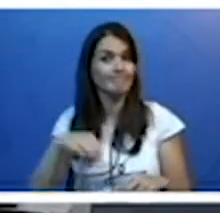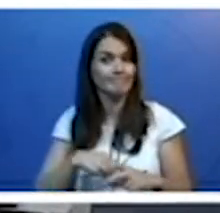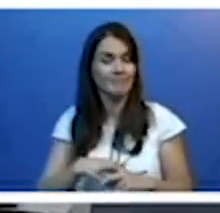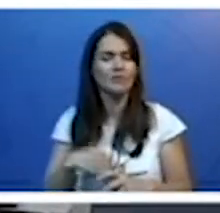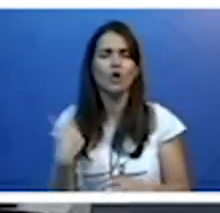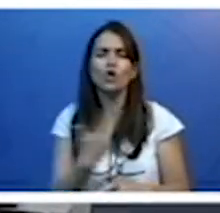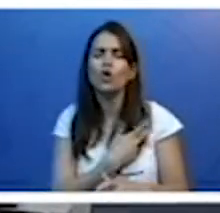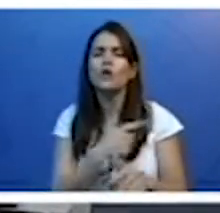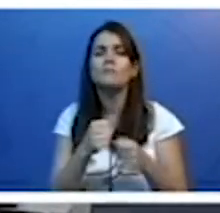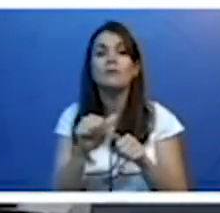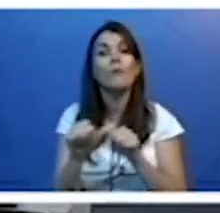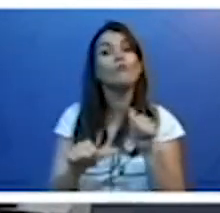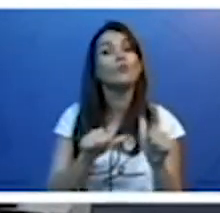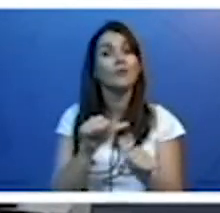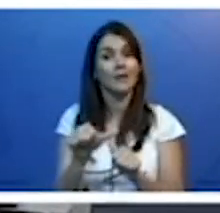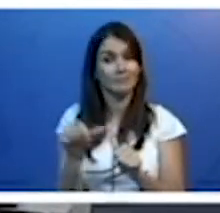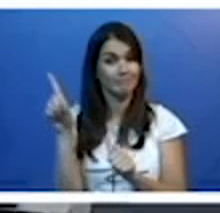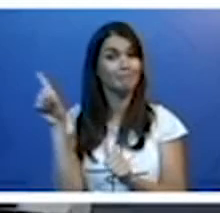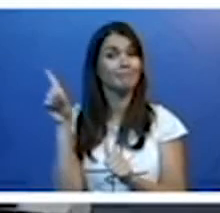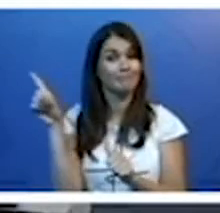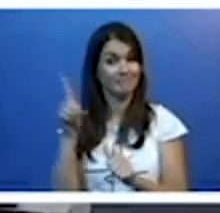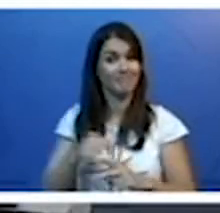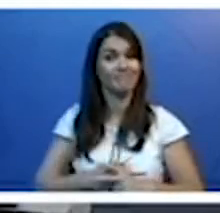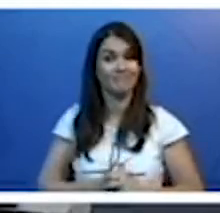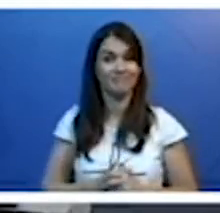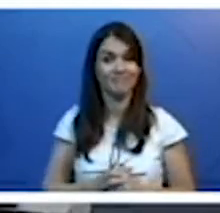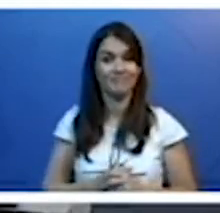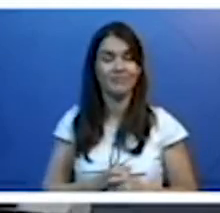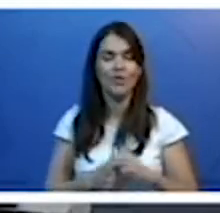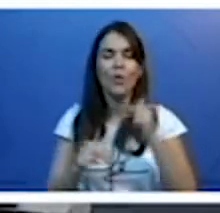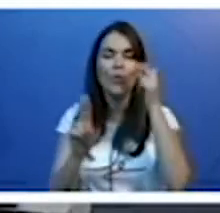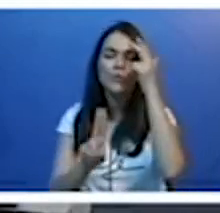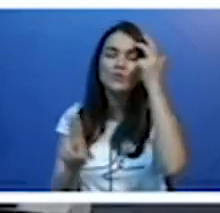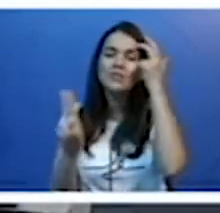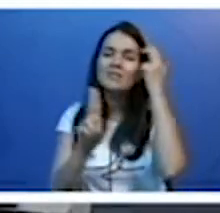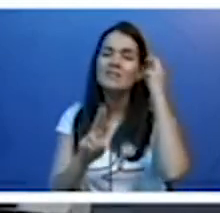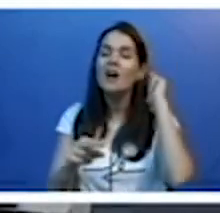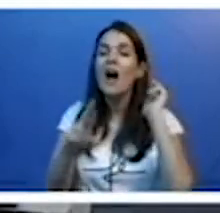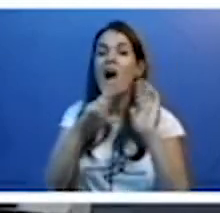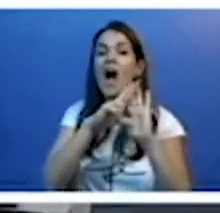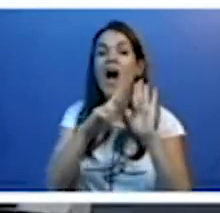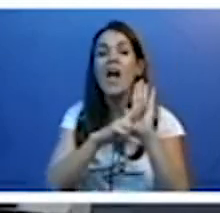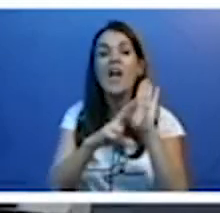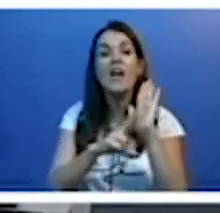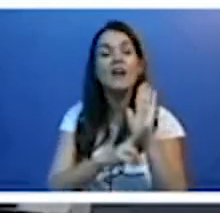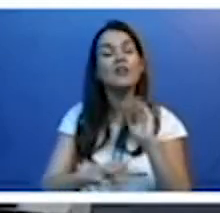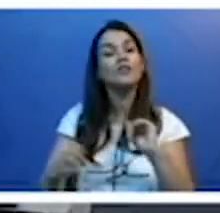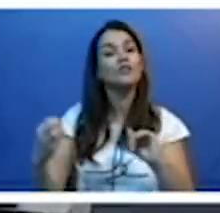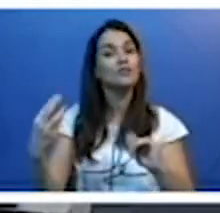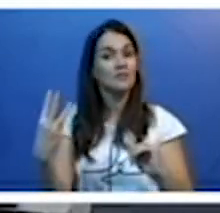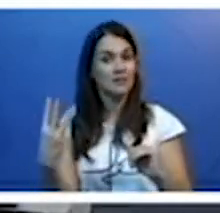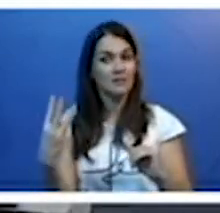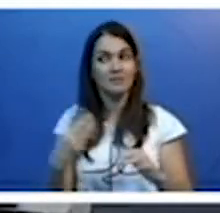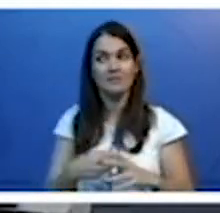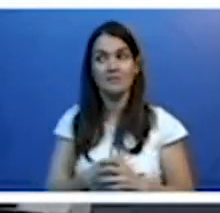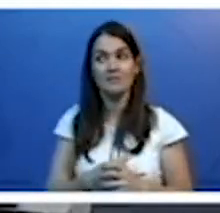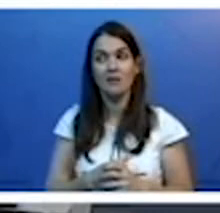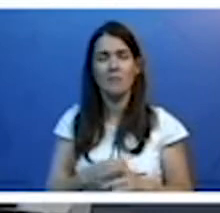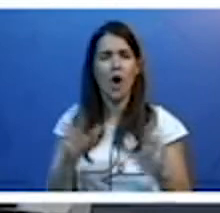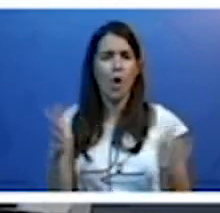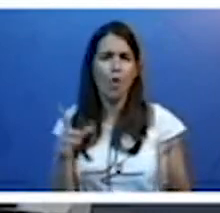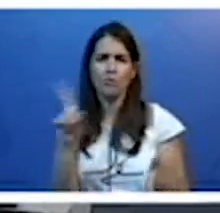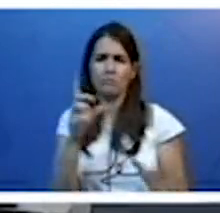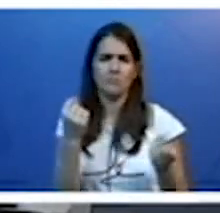tem que fazer essa conversão aqui, ó, utilizando outra regra de 3. Mas eu não vou explicar isso para vocês hoje